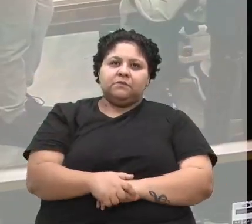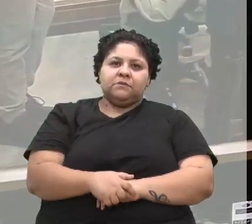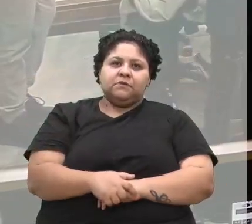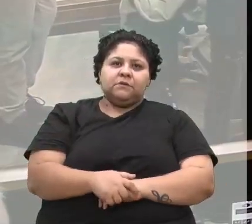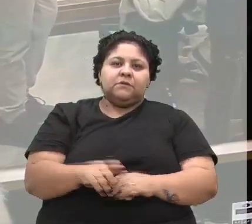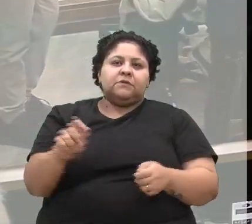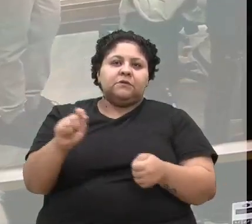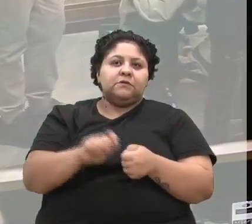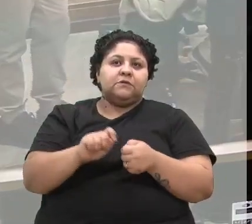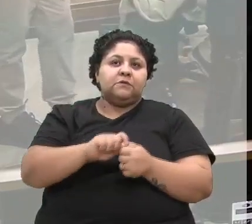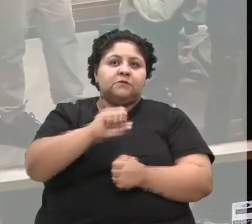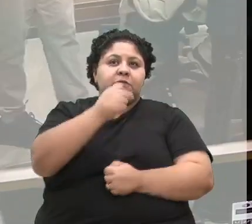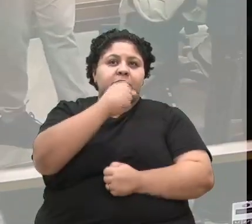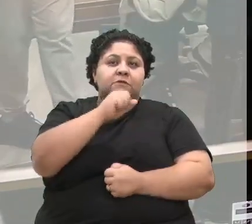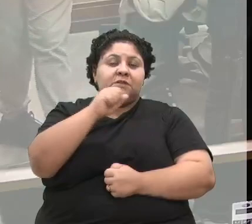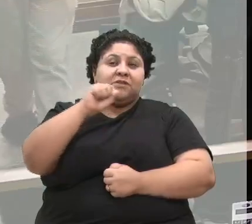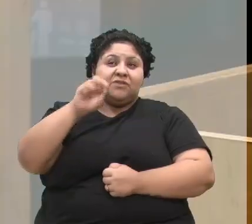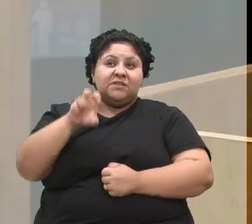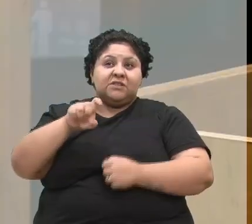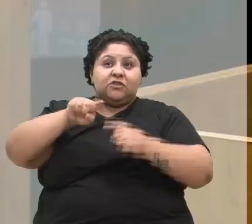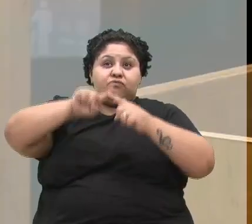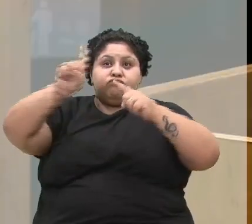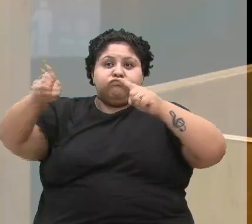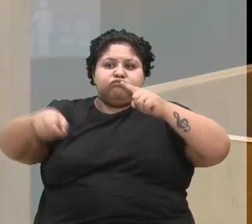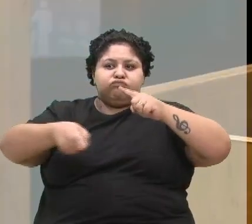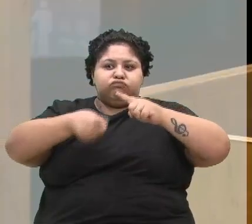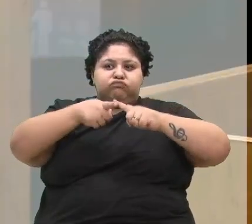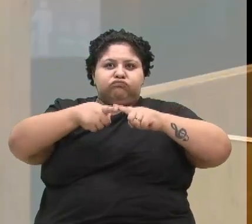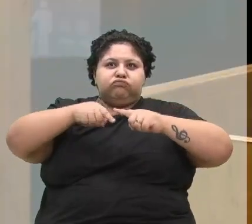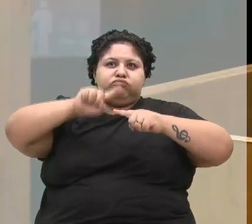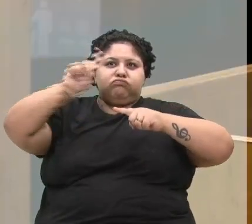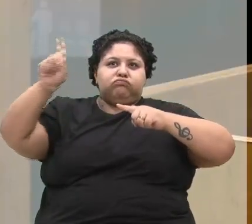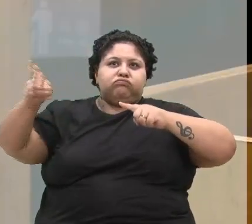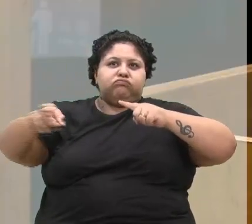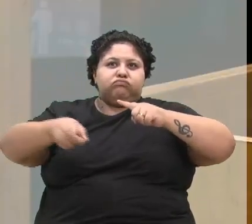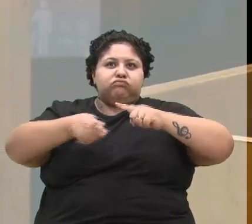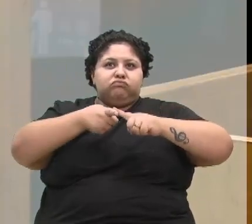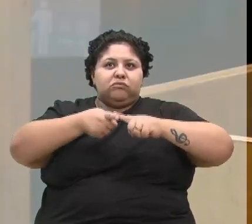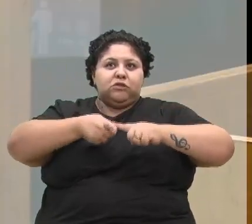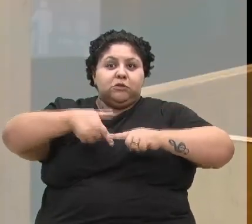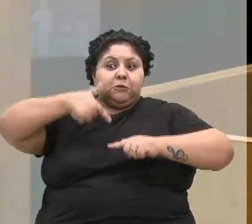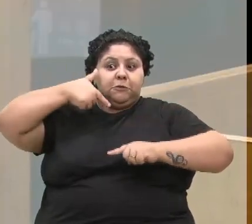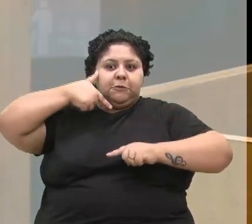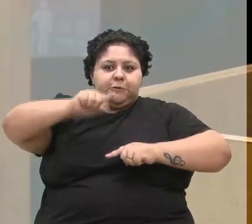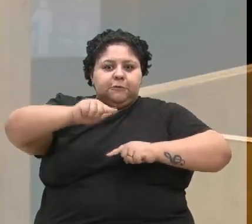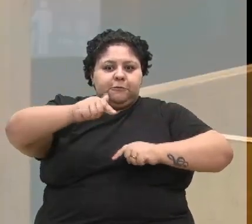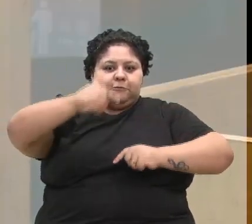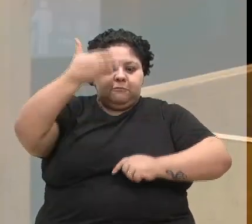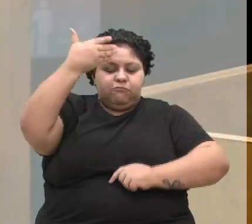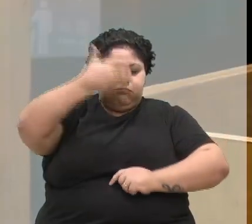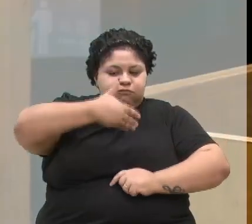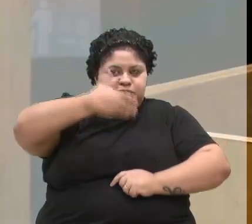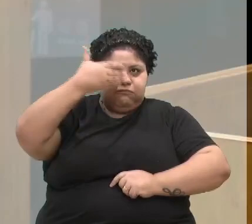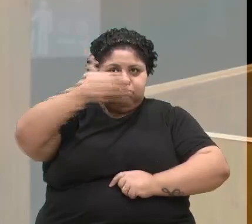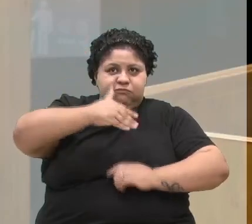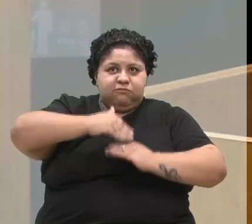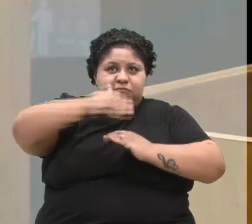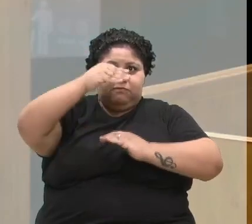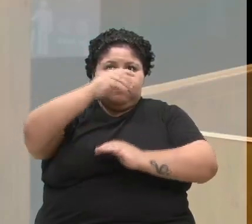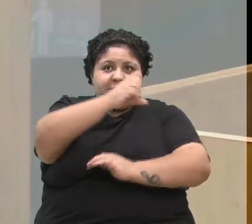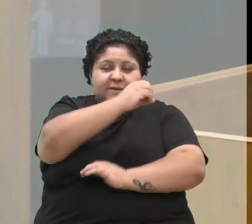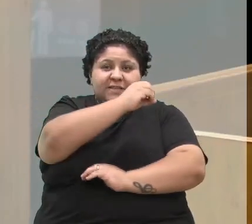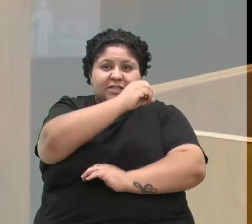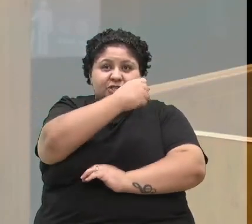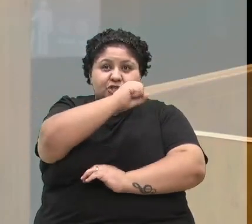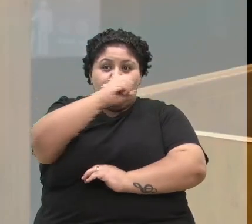Fazendo 85 voltas, uma prova muito competitiva, com mais de 800